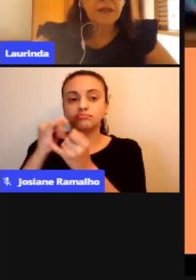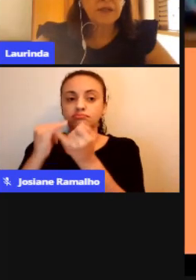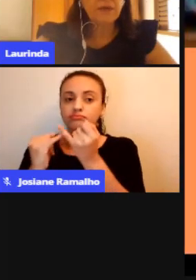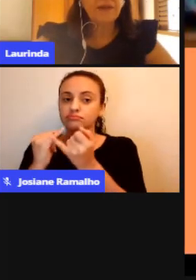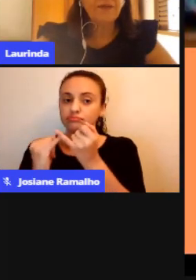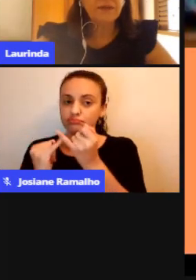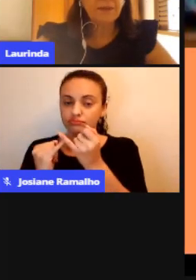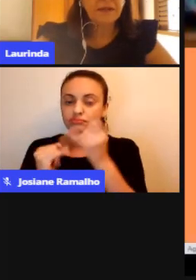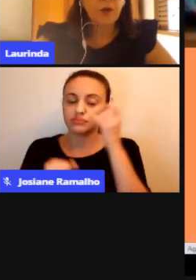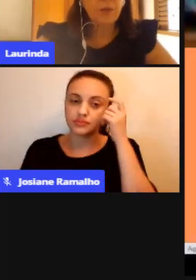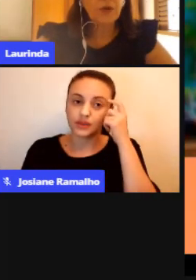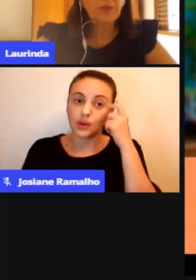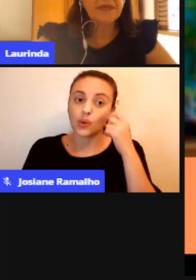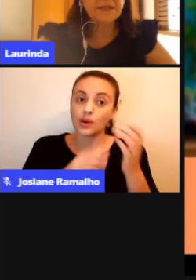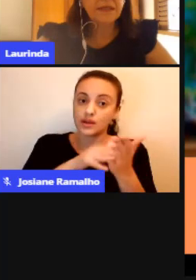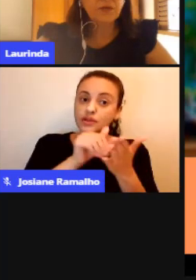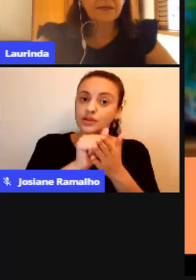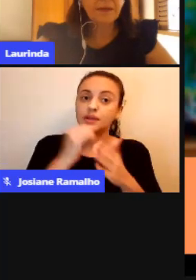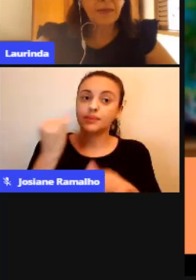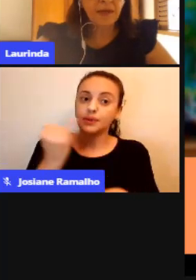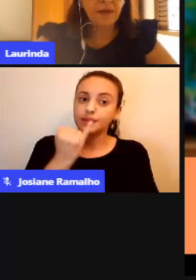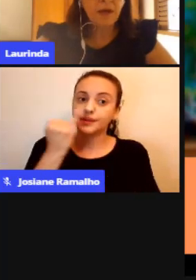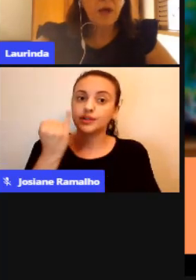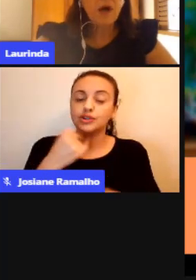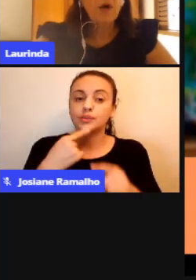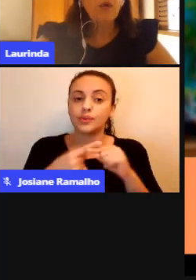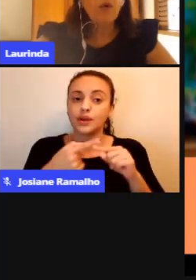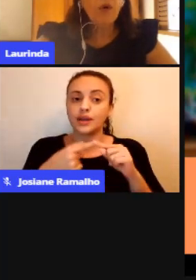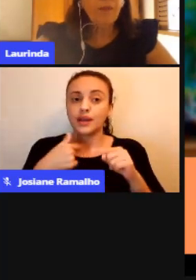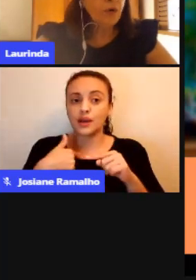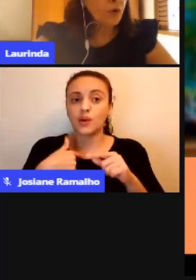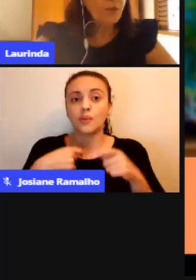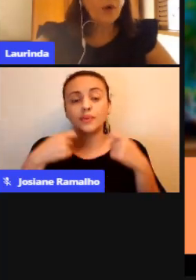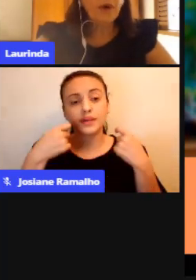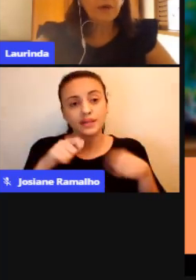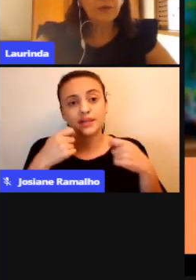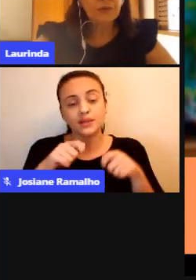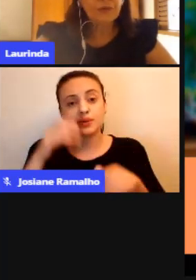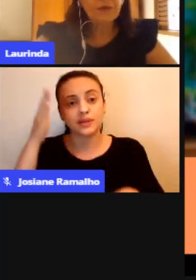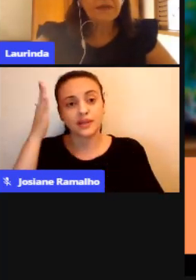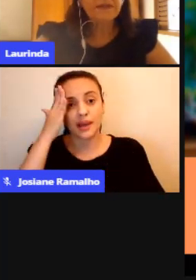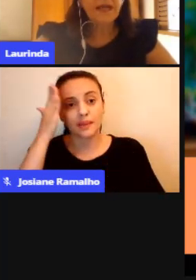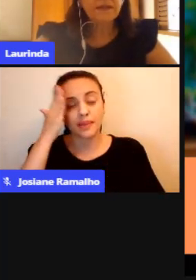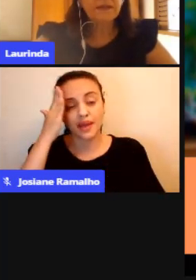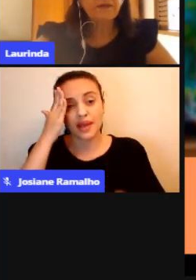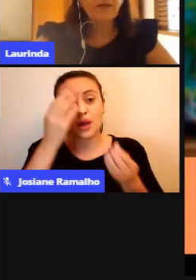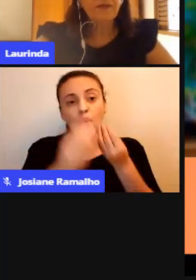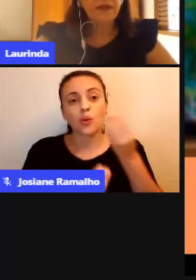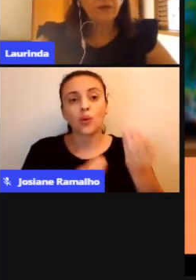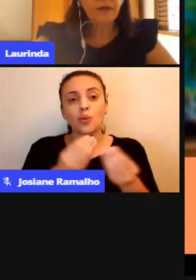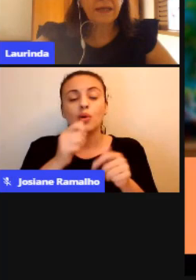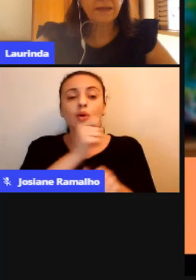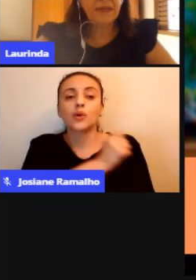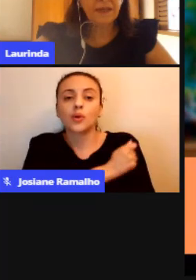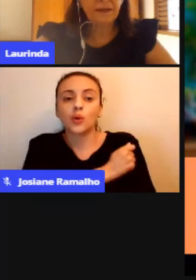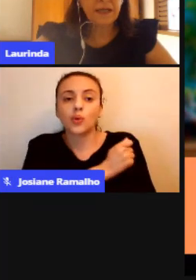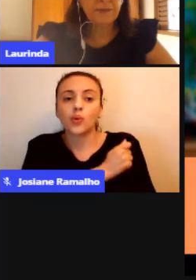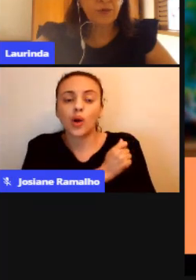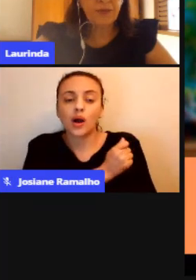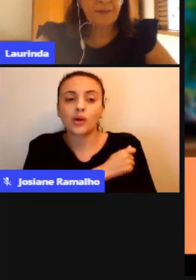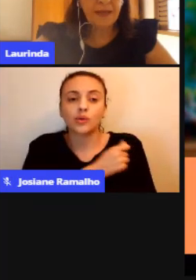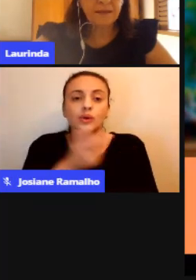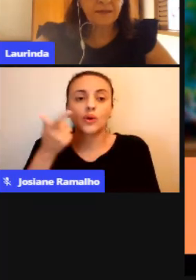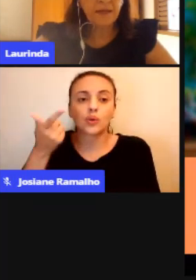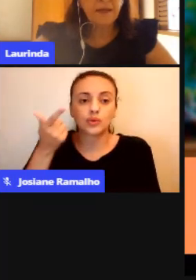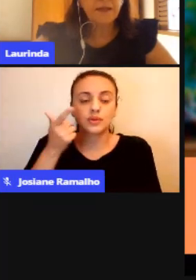Esse registro ele é fundamental, porque eu preciso saber como que o meu aluno tem desenvolvido as